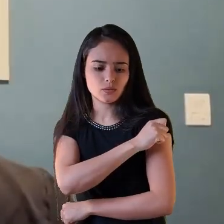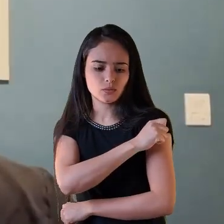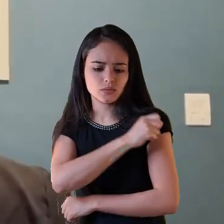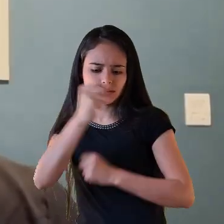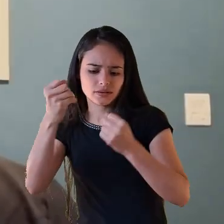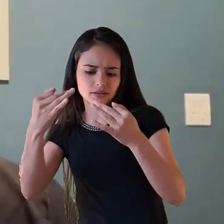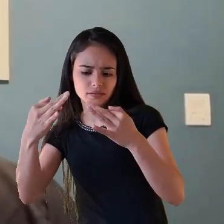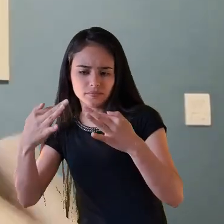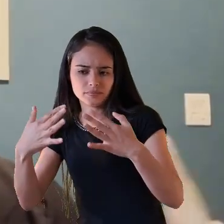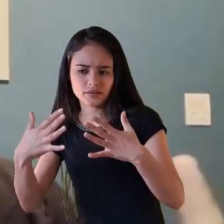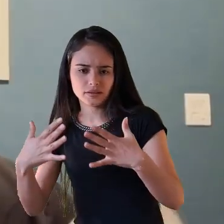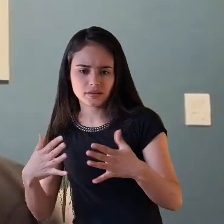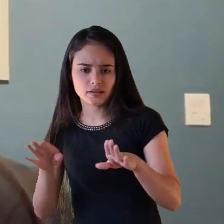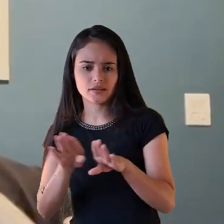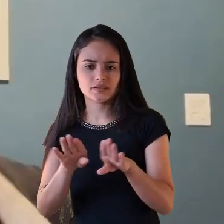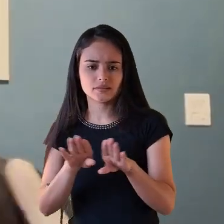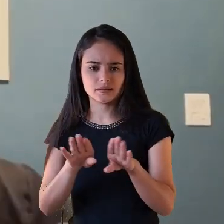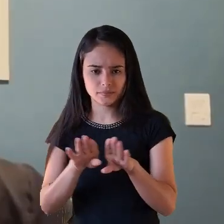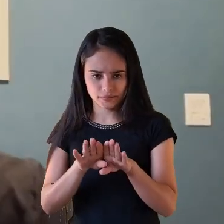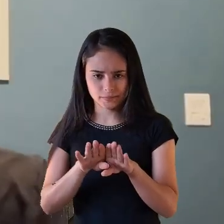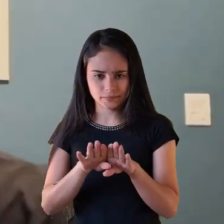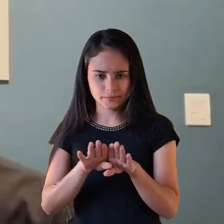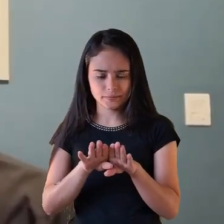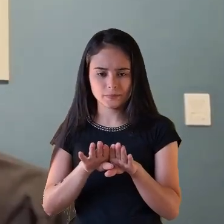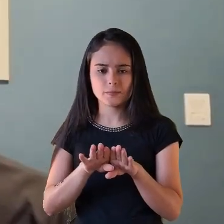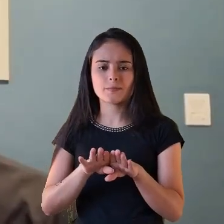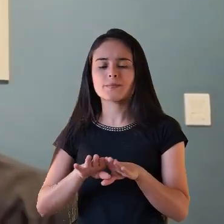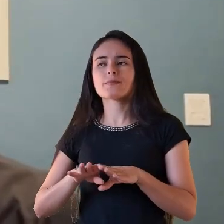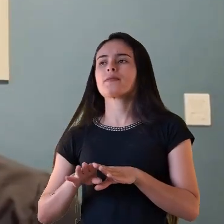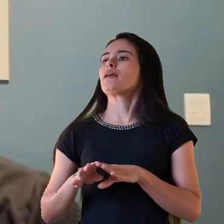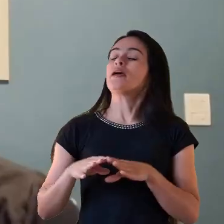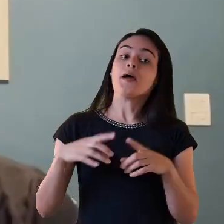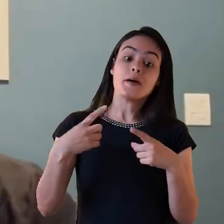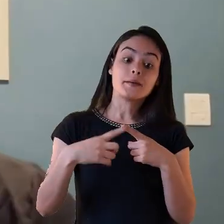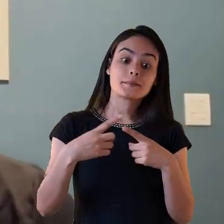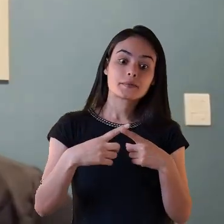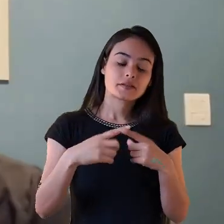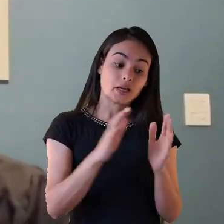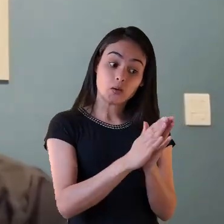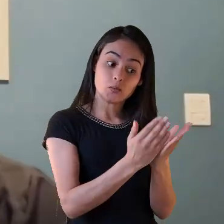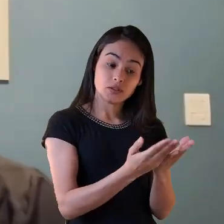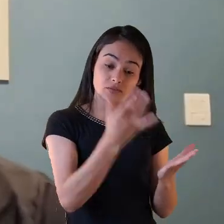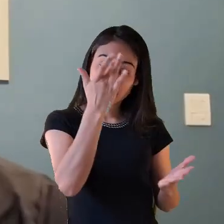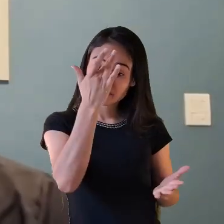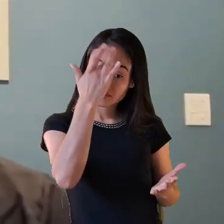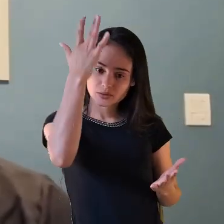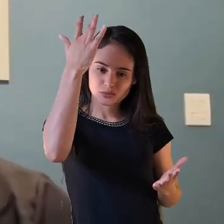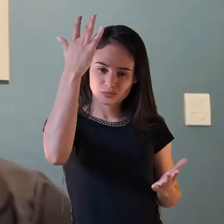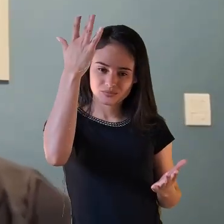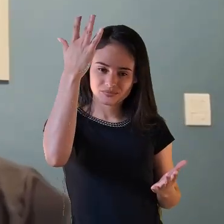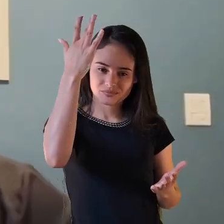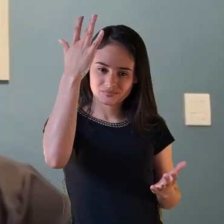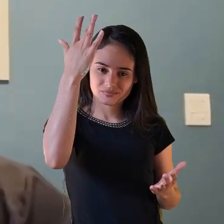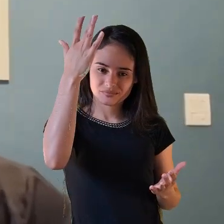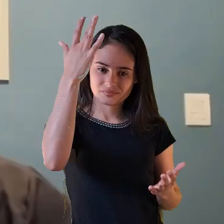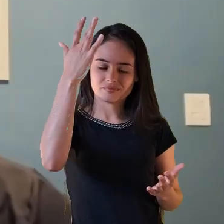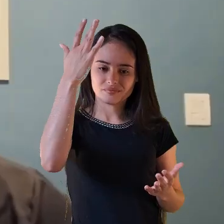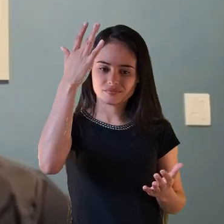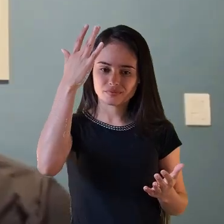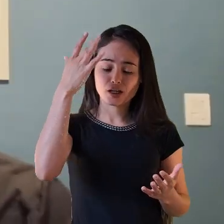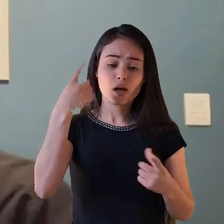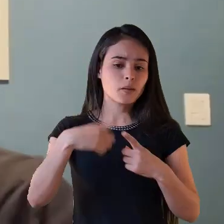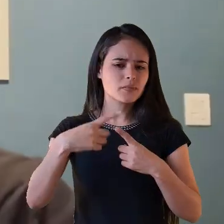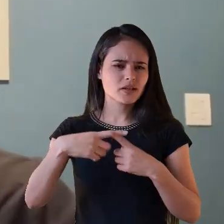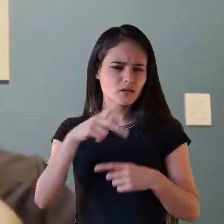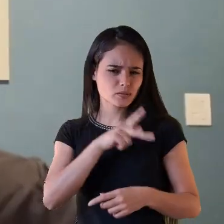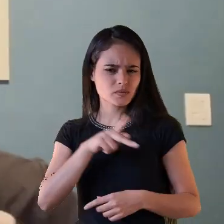duração, já com uma missão facilitada, porque depois que a gente lançou o Projeto Quirino, muitos professores já usavam o podcast em sala de